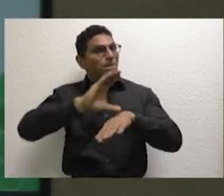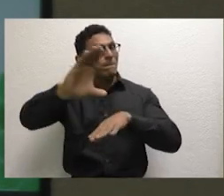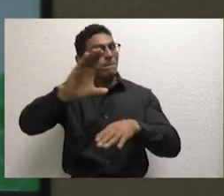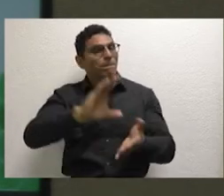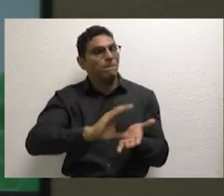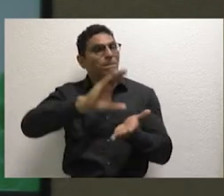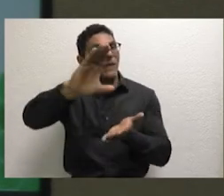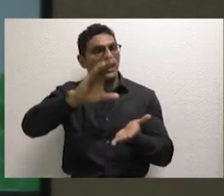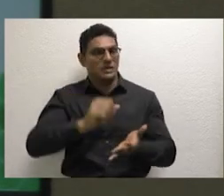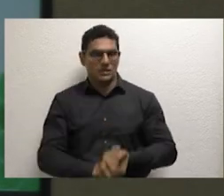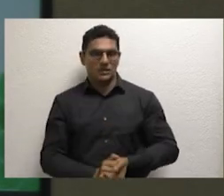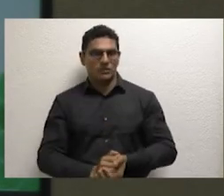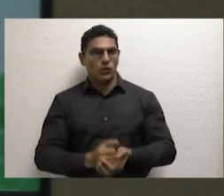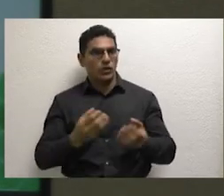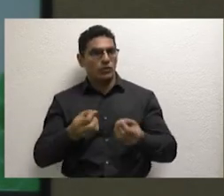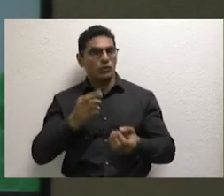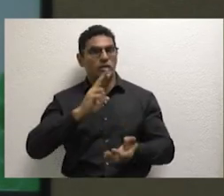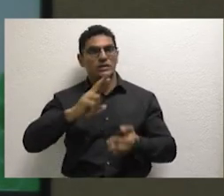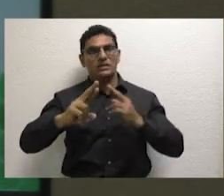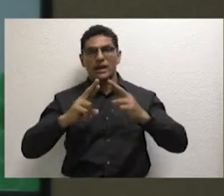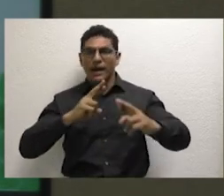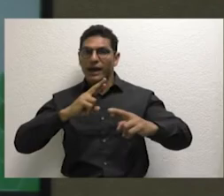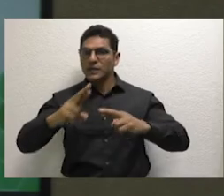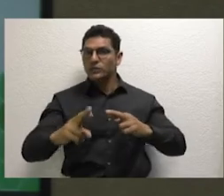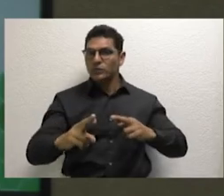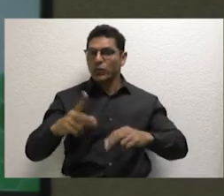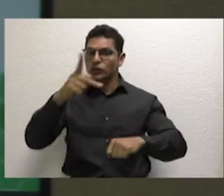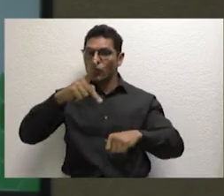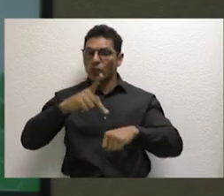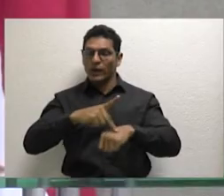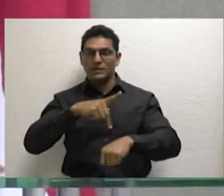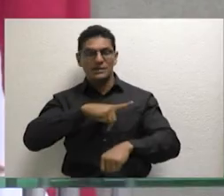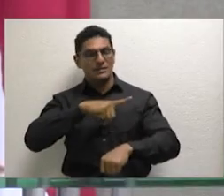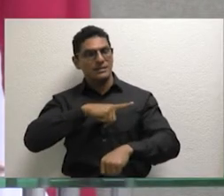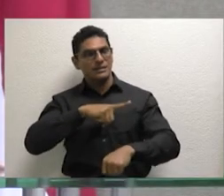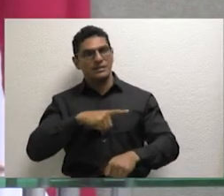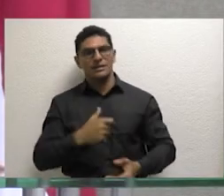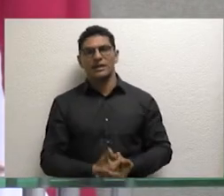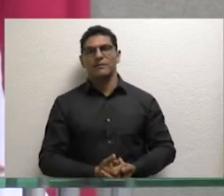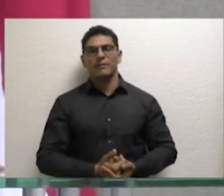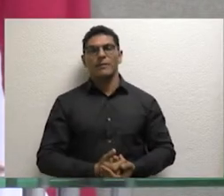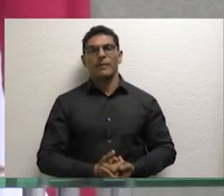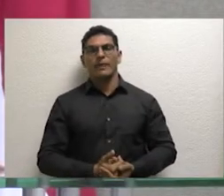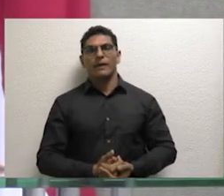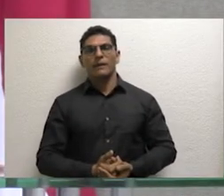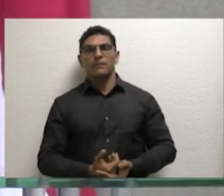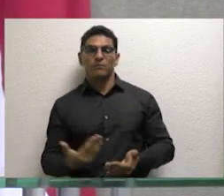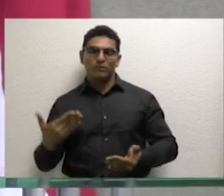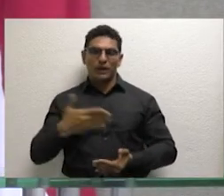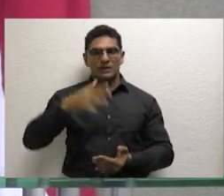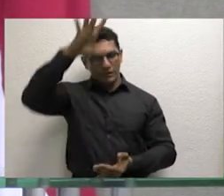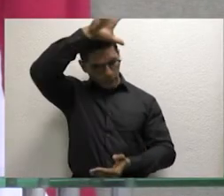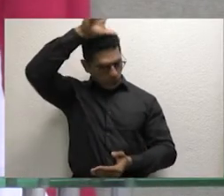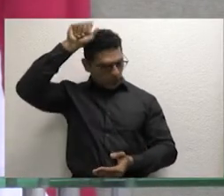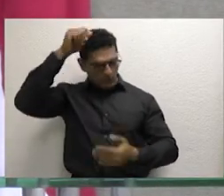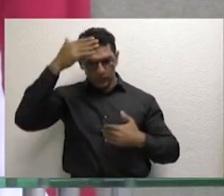das soluções dos desafios que esse país tem pela frente passa pelo estado do Amazonas muito obrigado